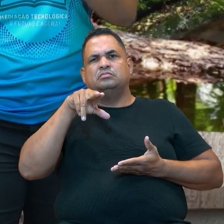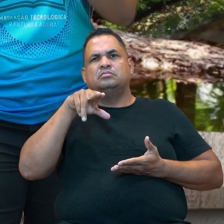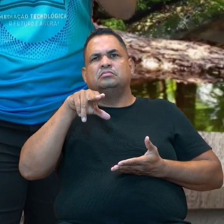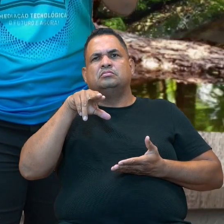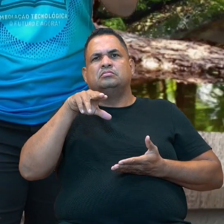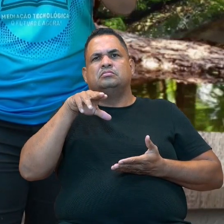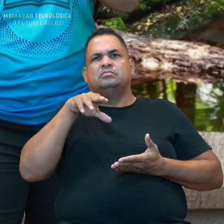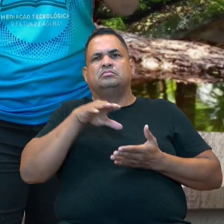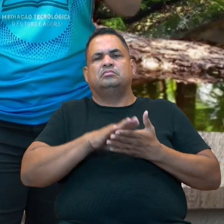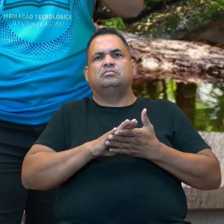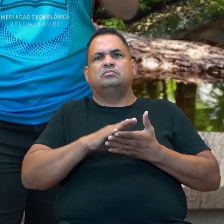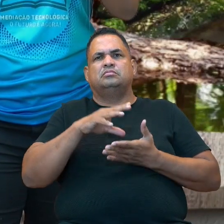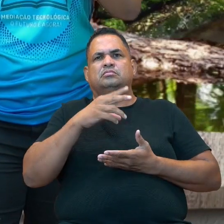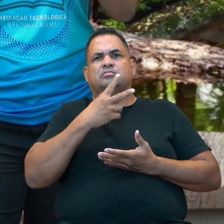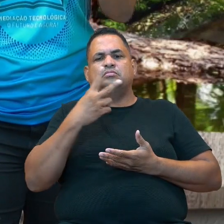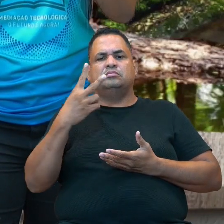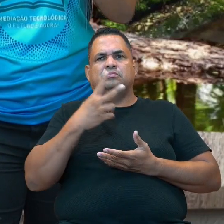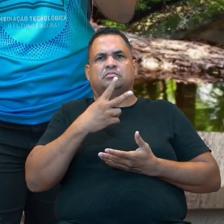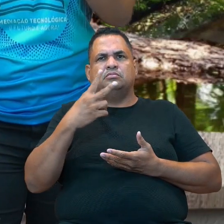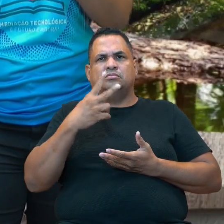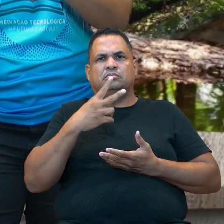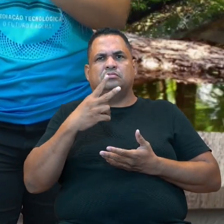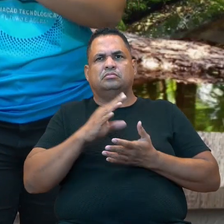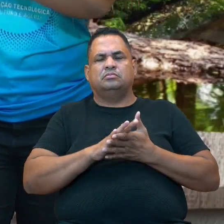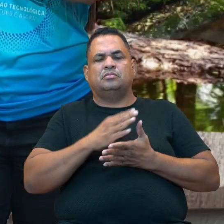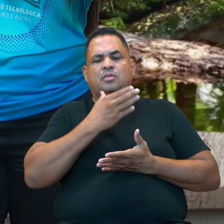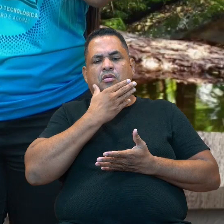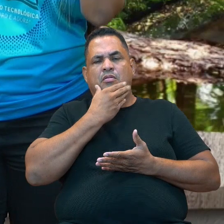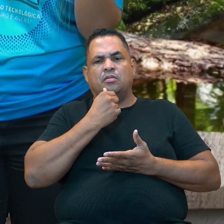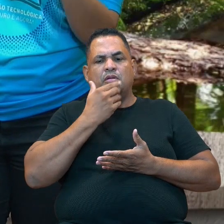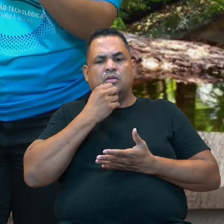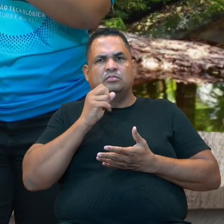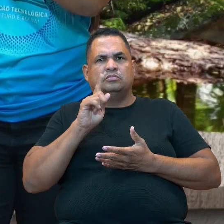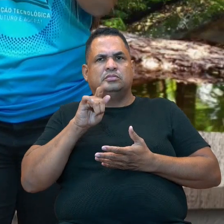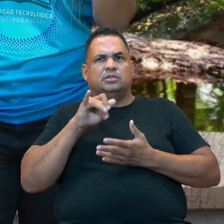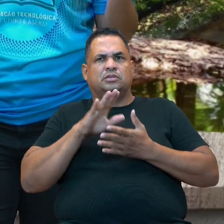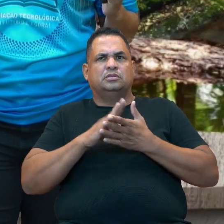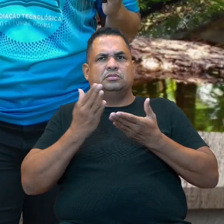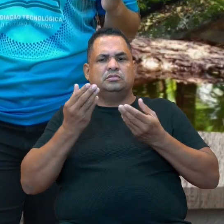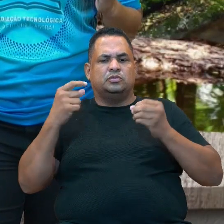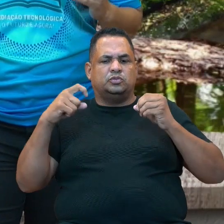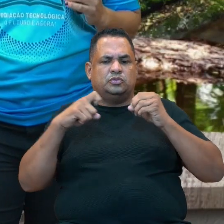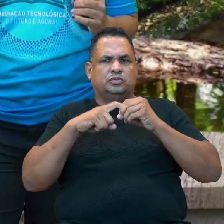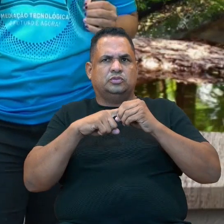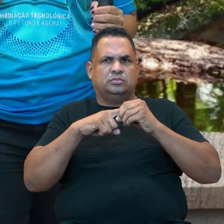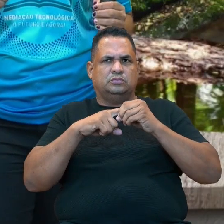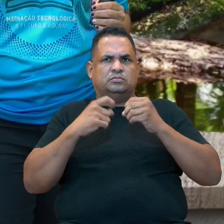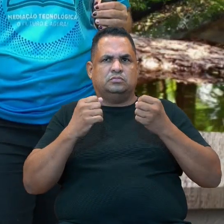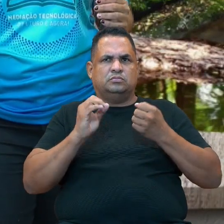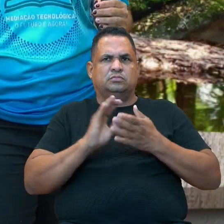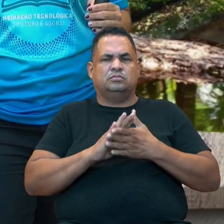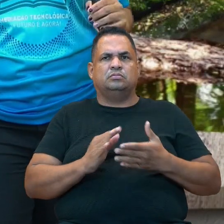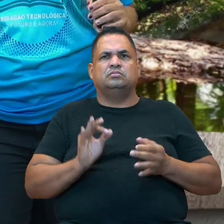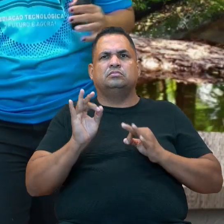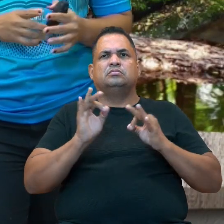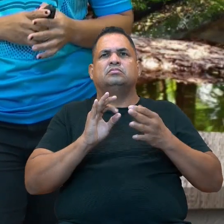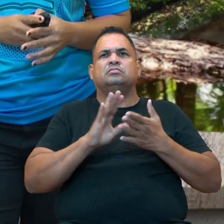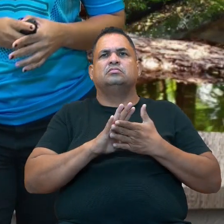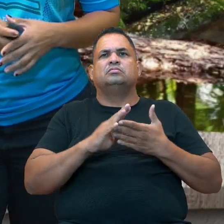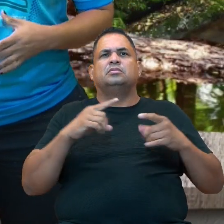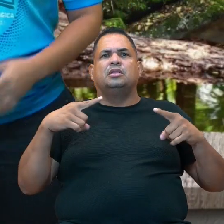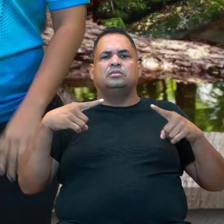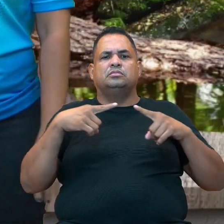serem hermafroditas em produção de gametas masculino e feminino, eles são fecundados um pelo outro. Tudo bem? Por isso é fecundação